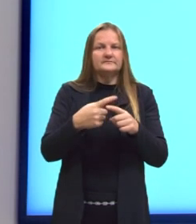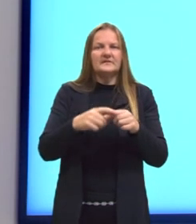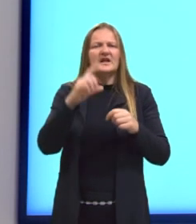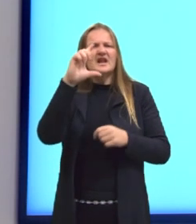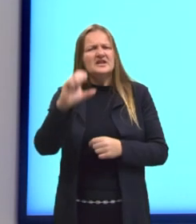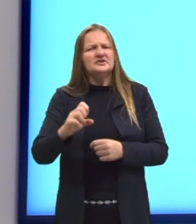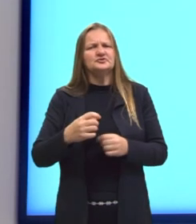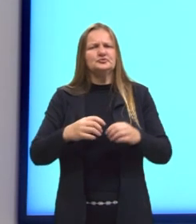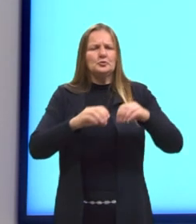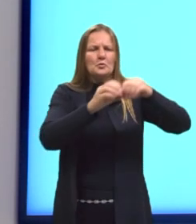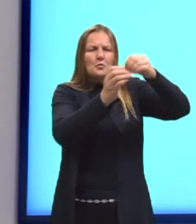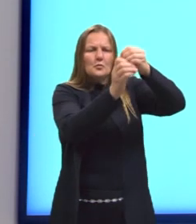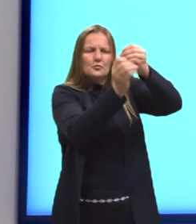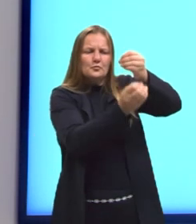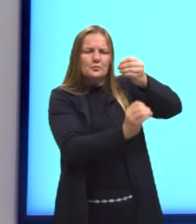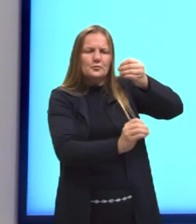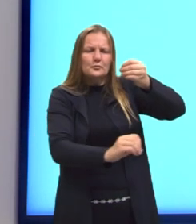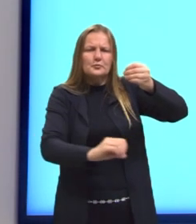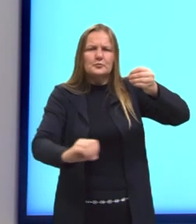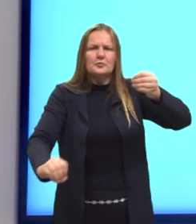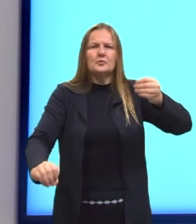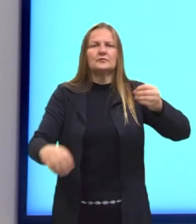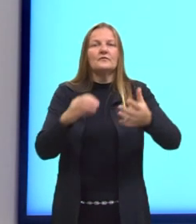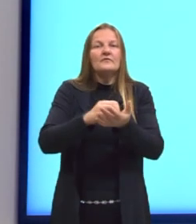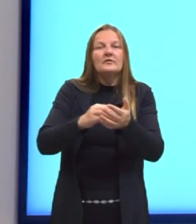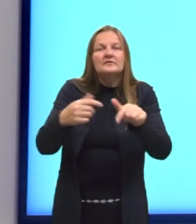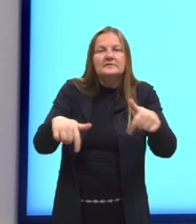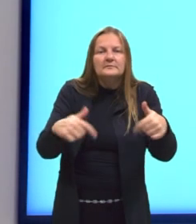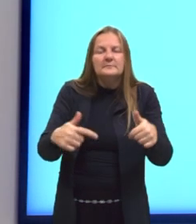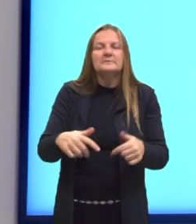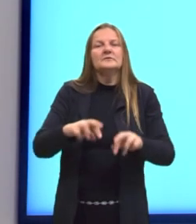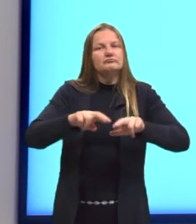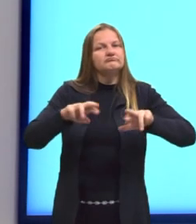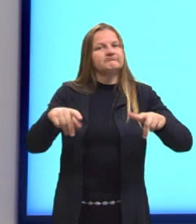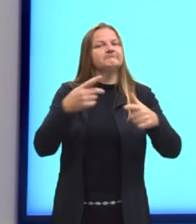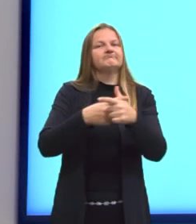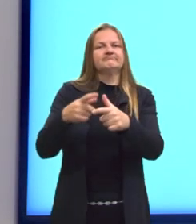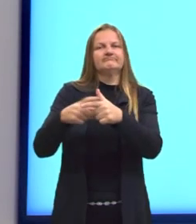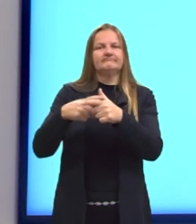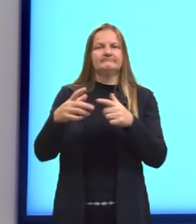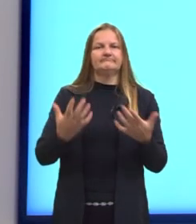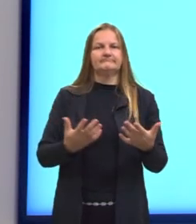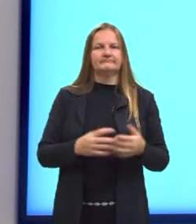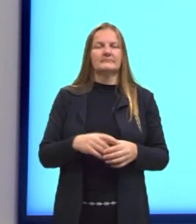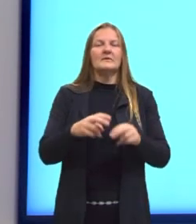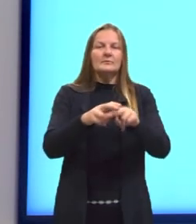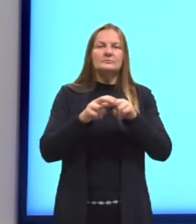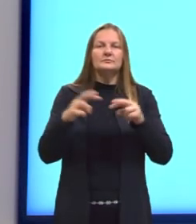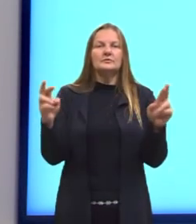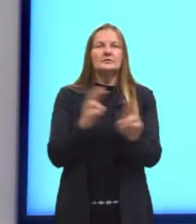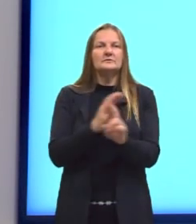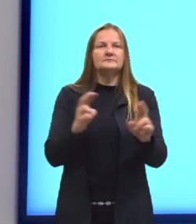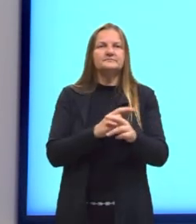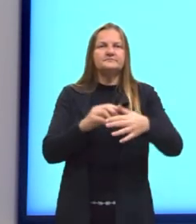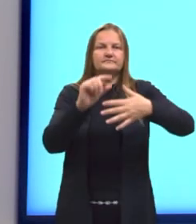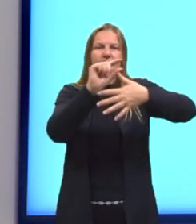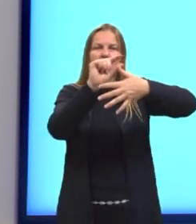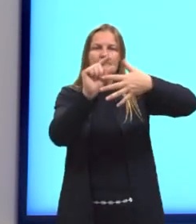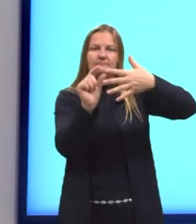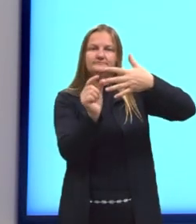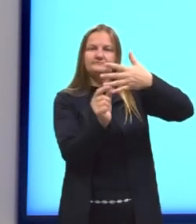lixo com esgoto com trabalho né entre outras coisas tá Então essa é a relação